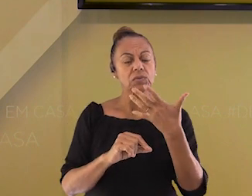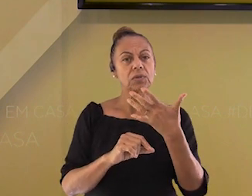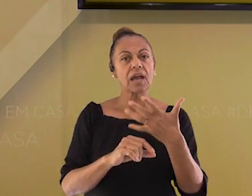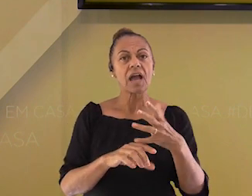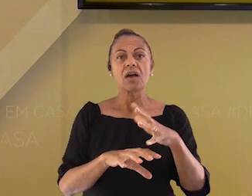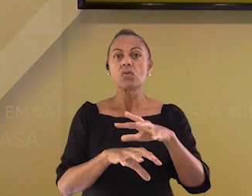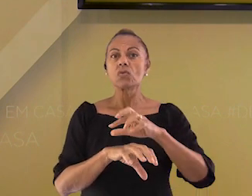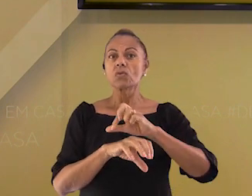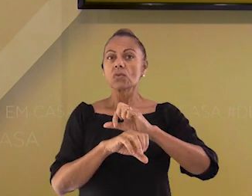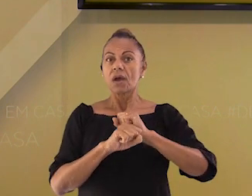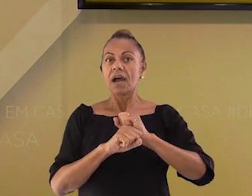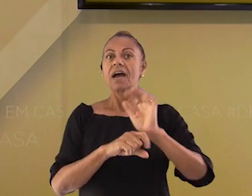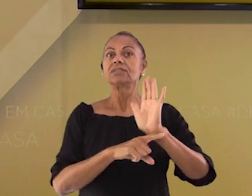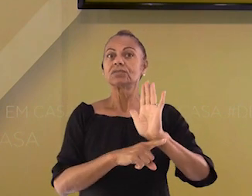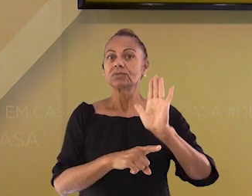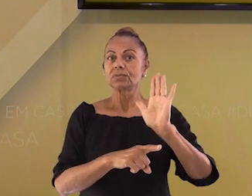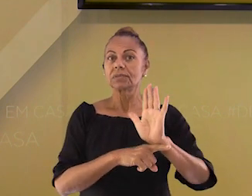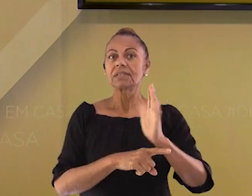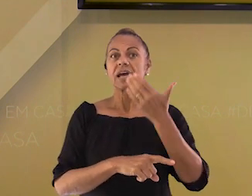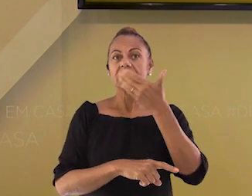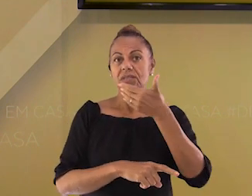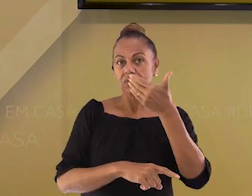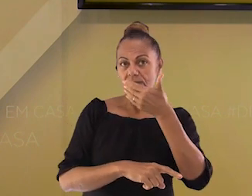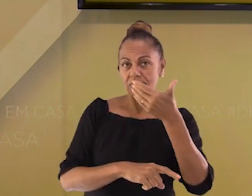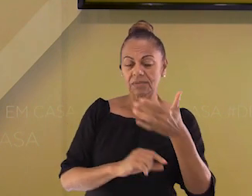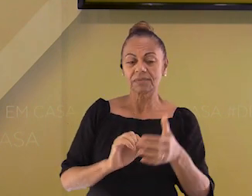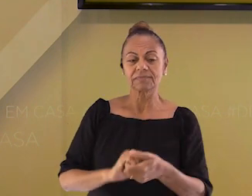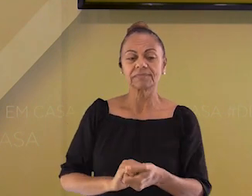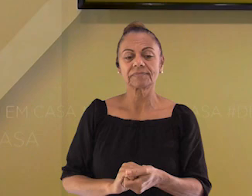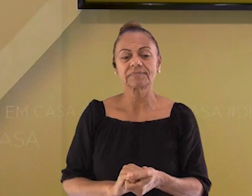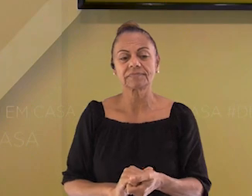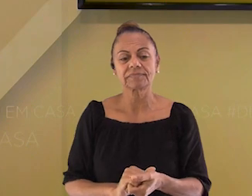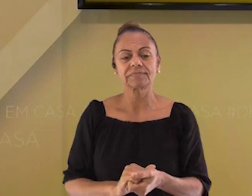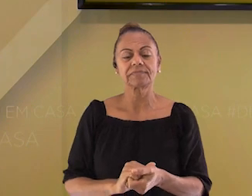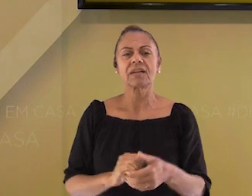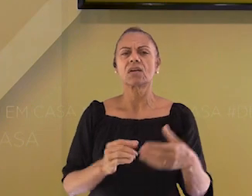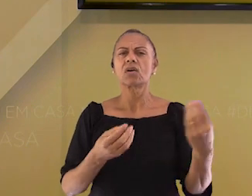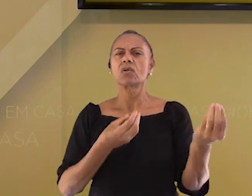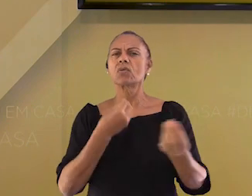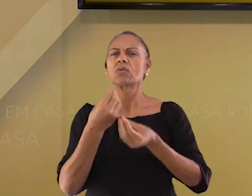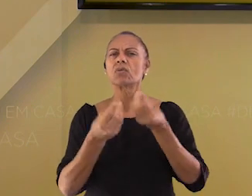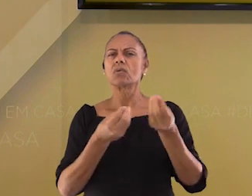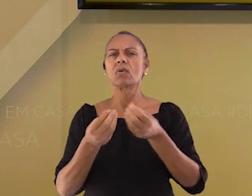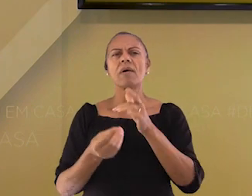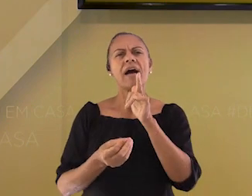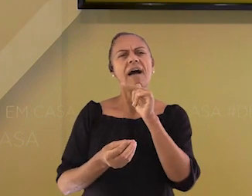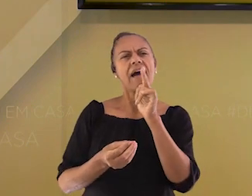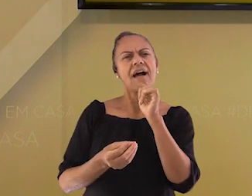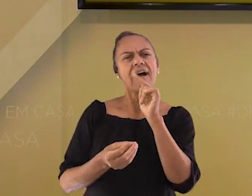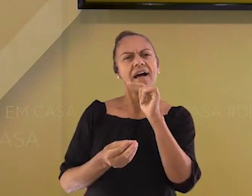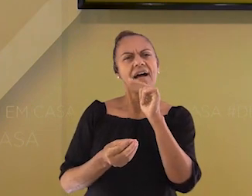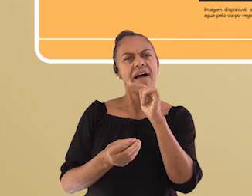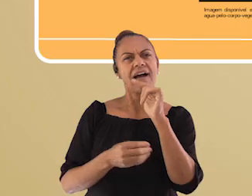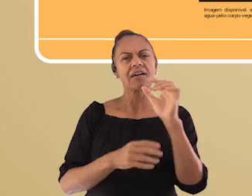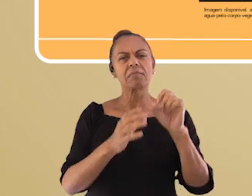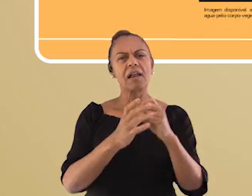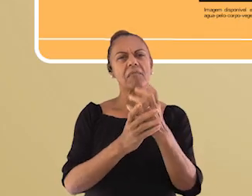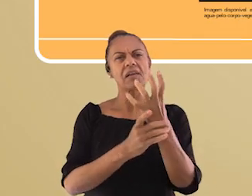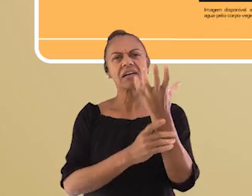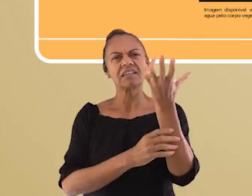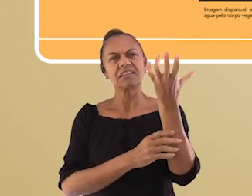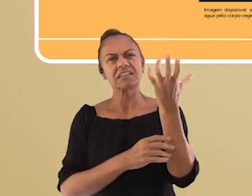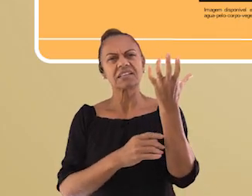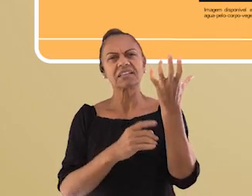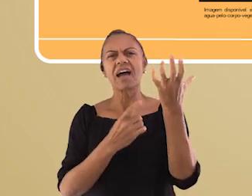é um tipo de açúcar que fornece muita energia para ela realizar suas funções.